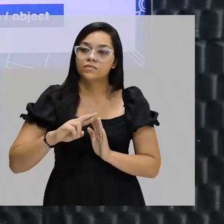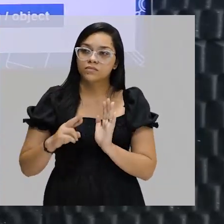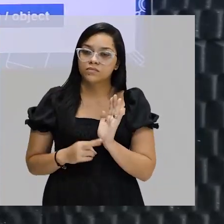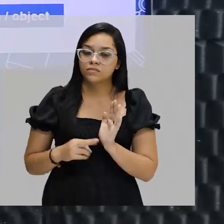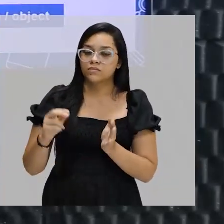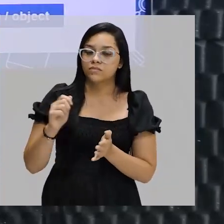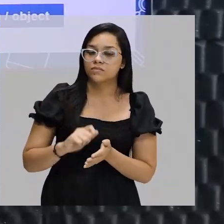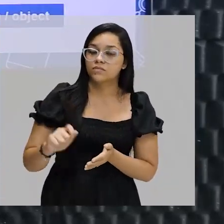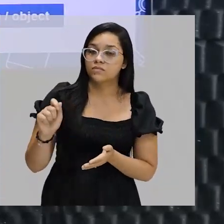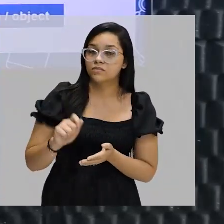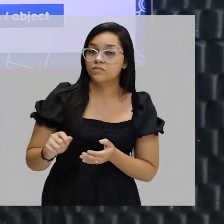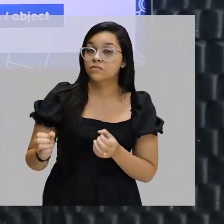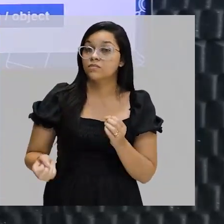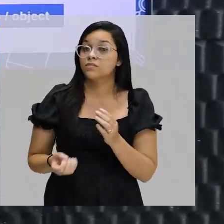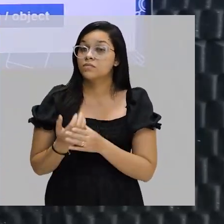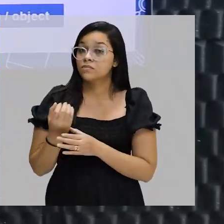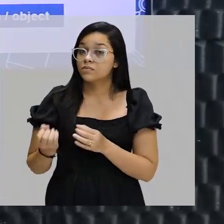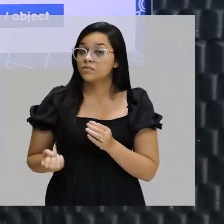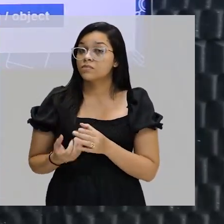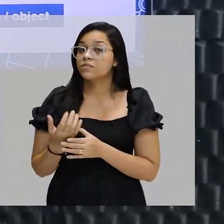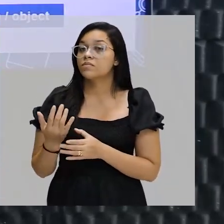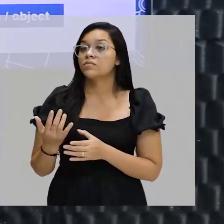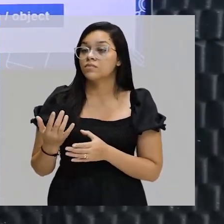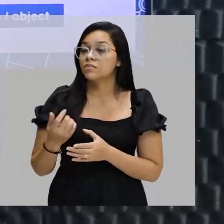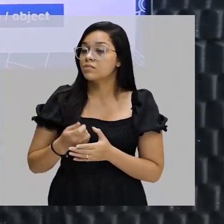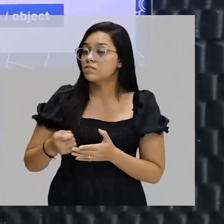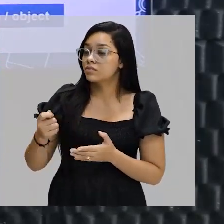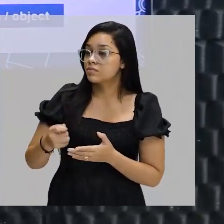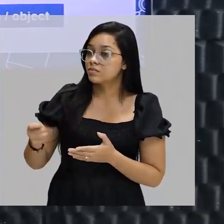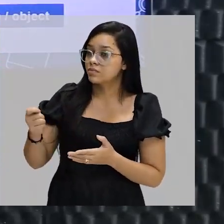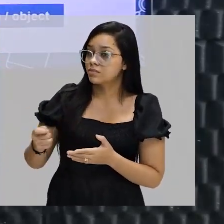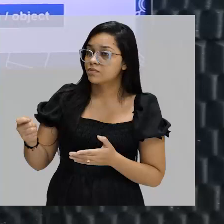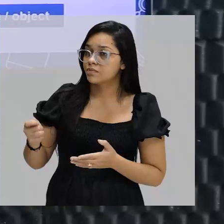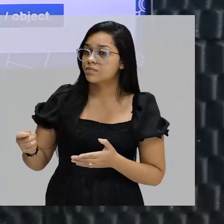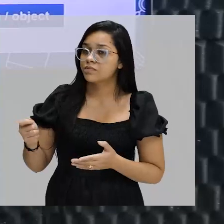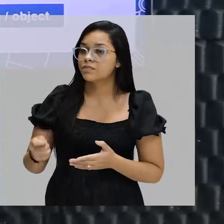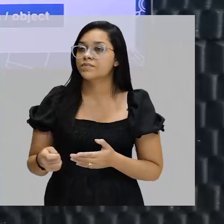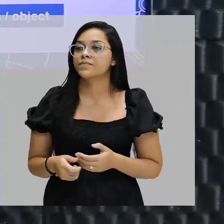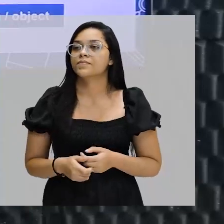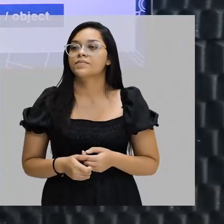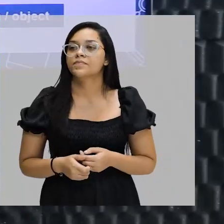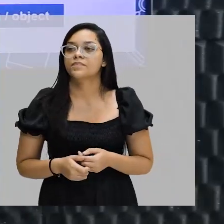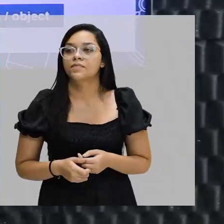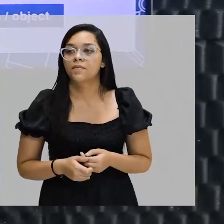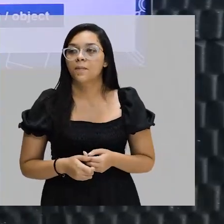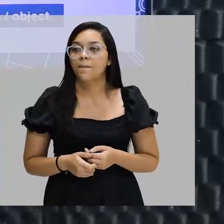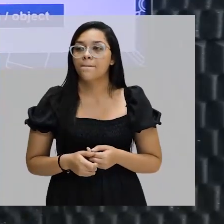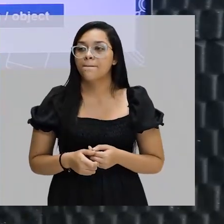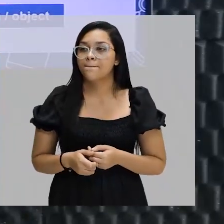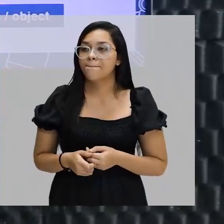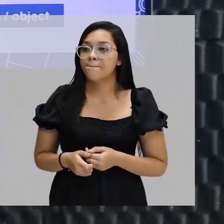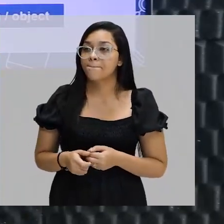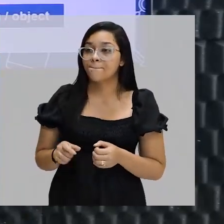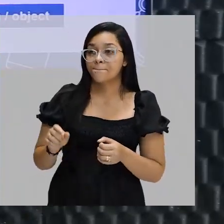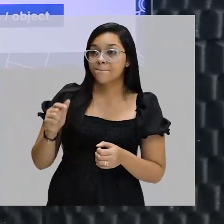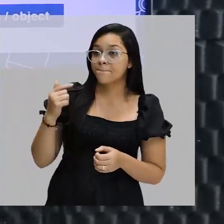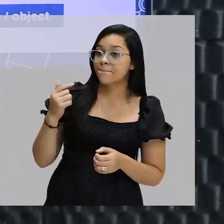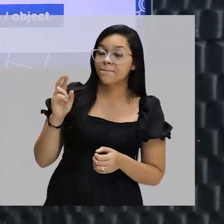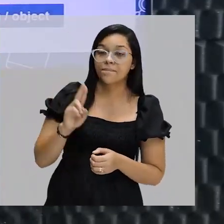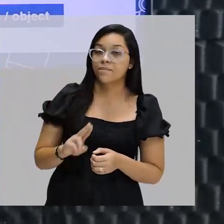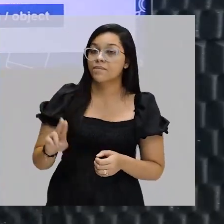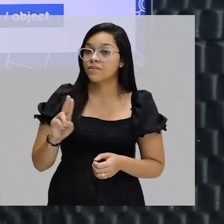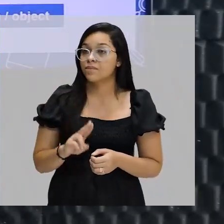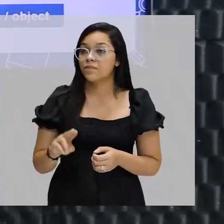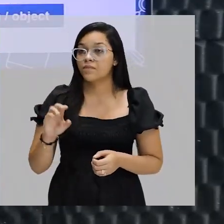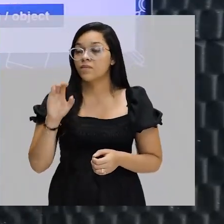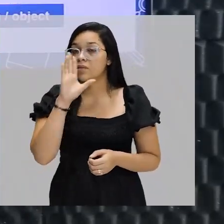na produção escrita, na linguagem verbal de produção escrita, e não tão frequente